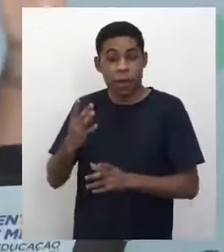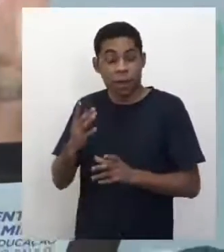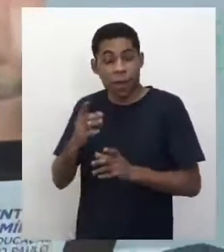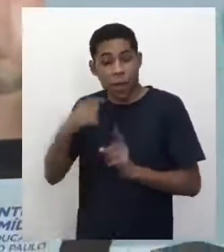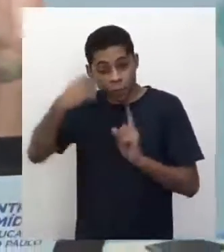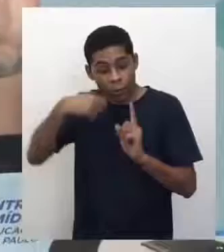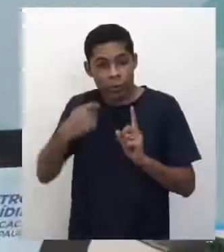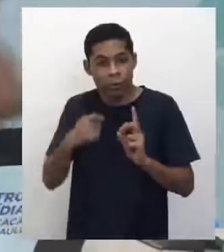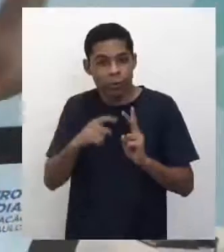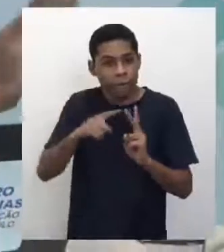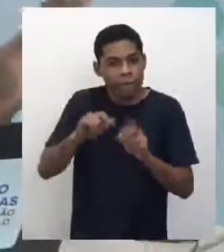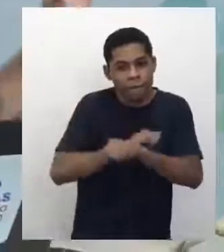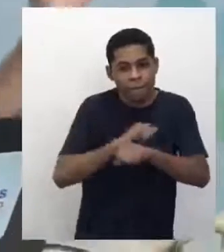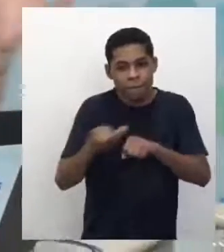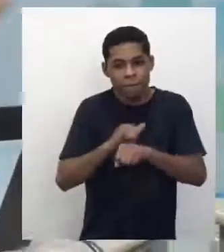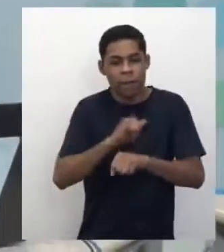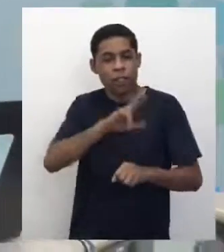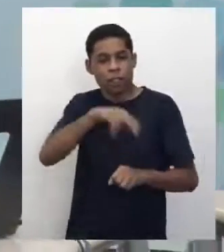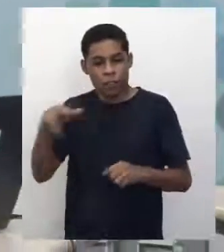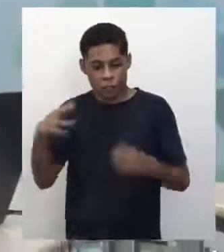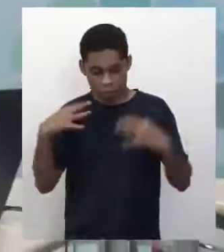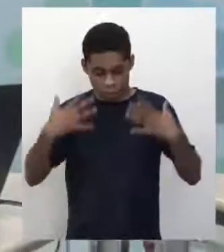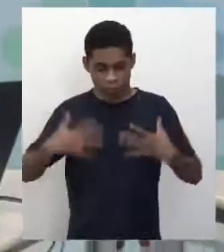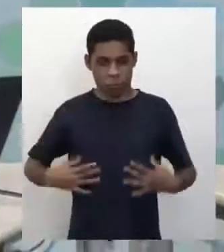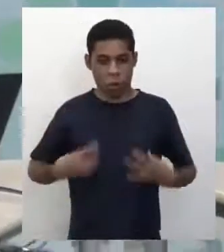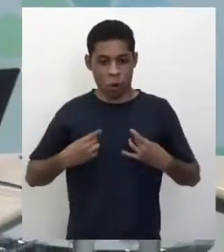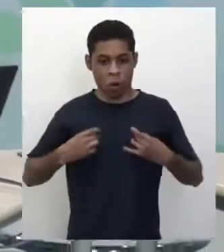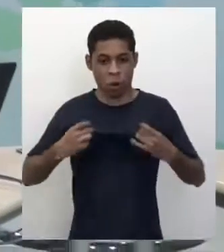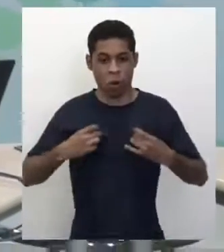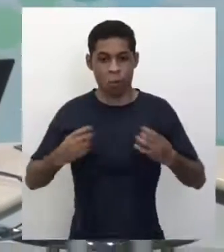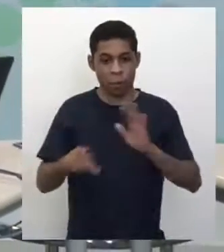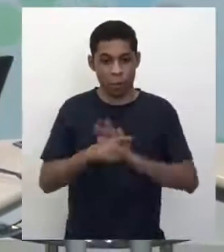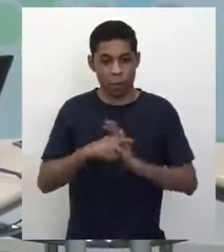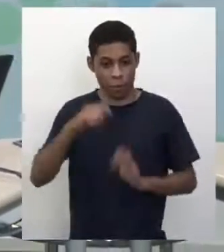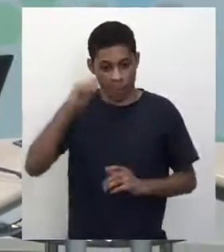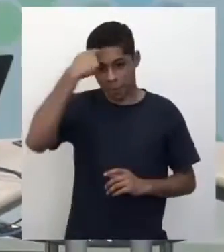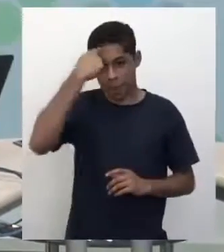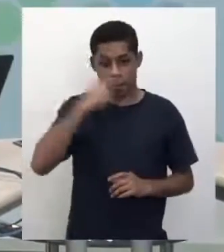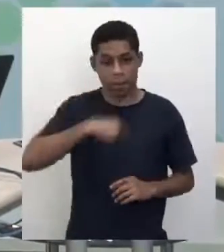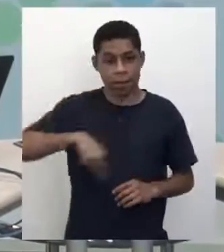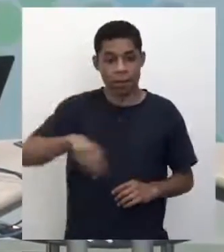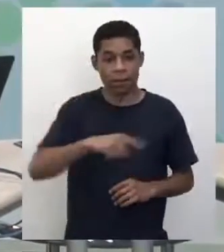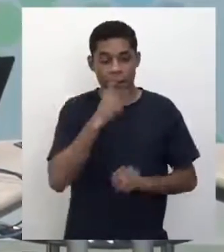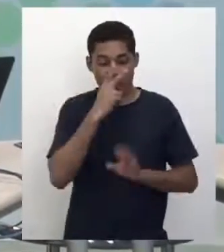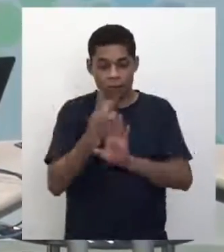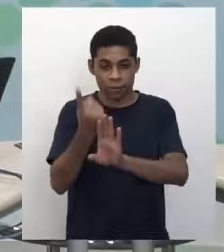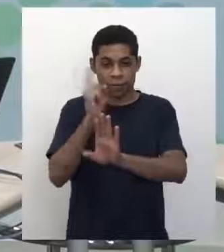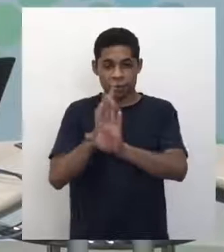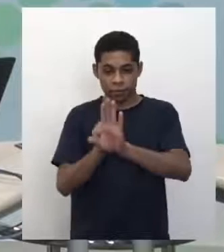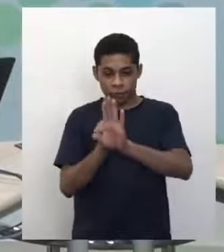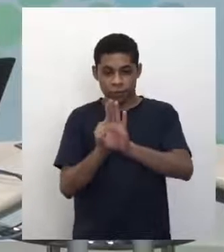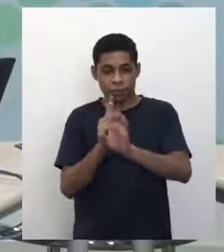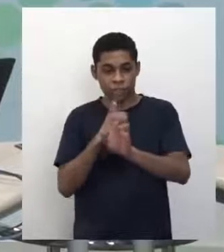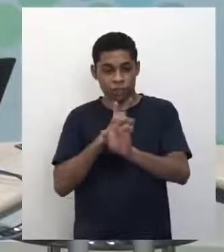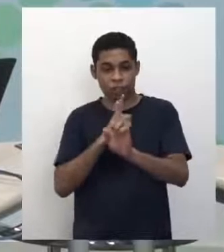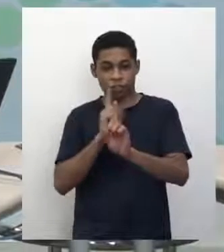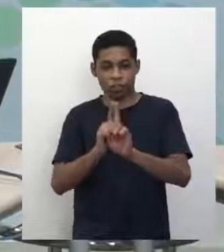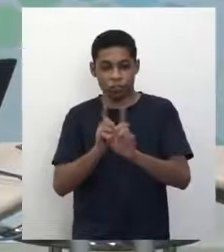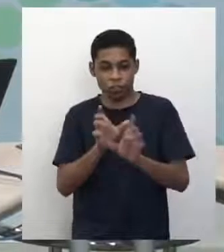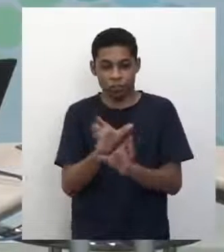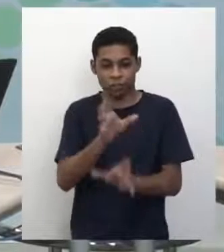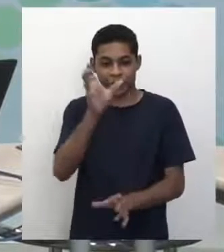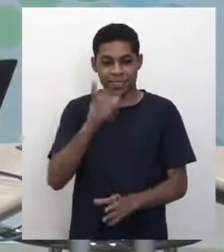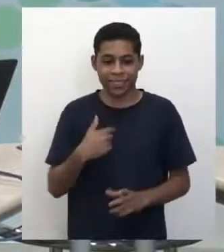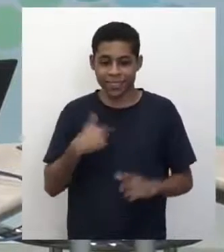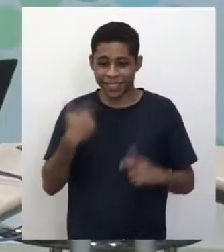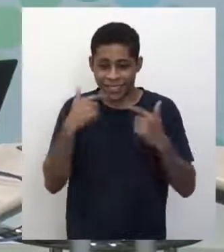ou titereiros, os quais se vestem com uma roupa de cor preta e ficam nas costas de um boneco. Este